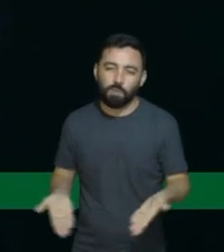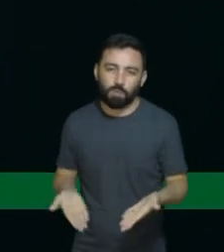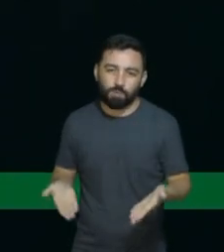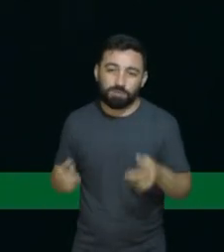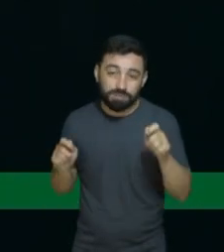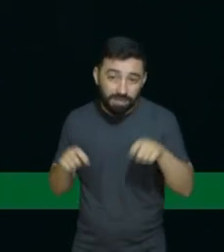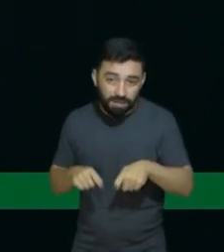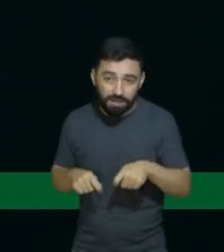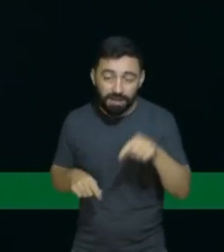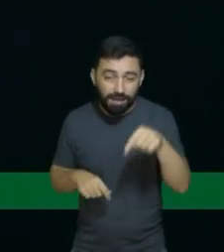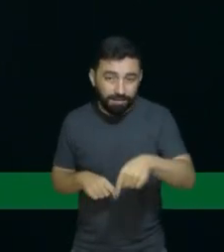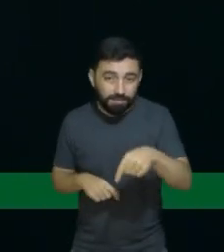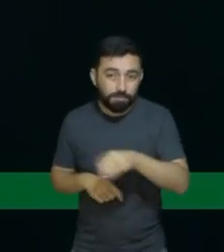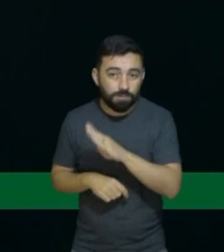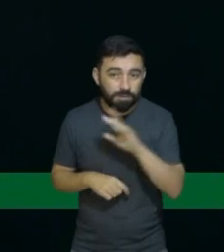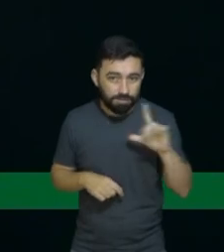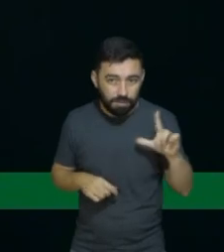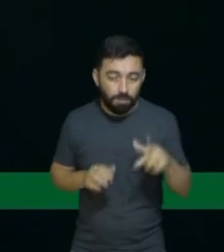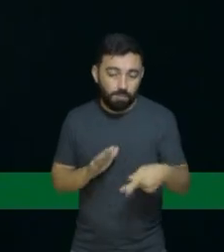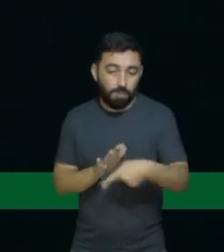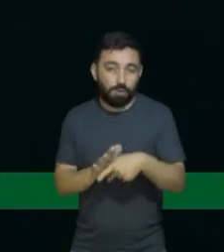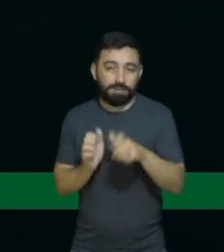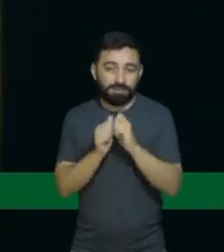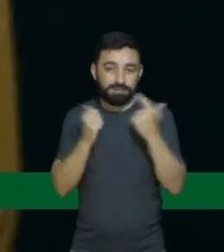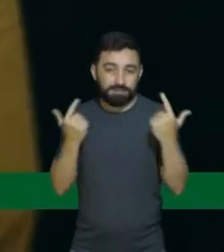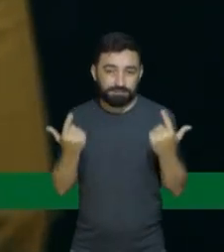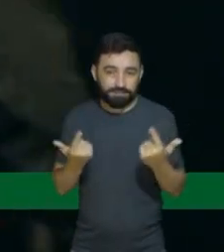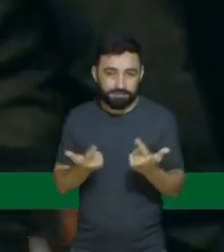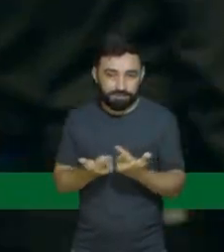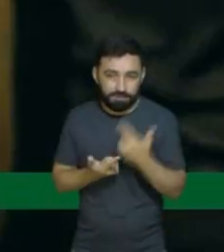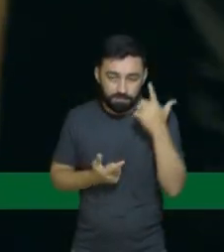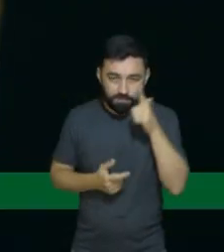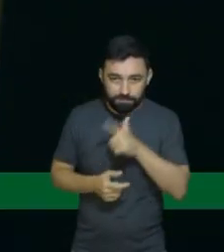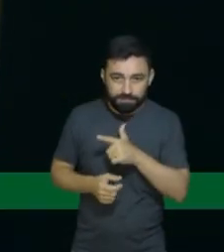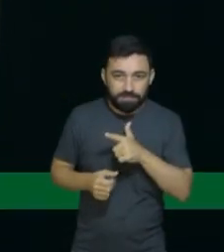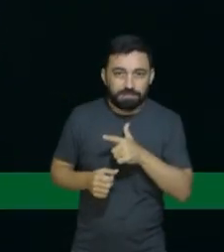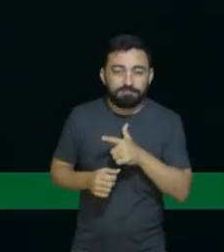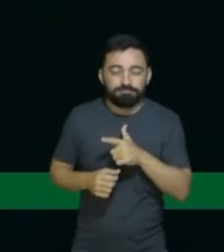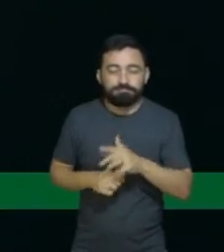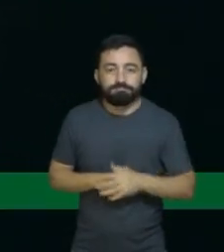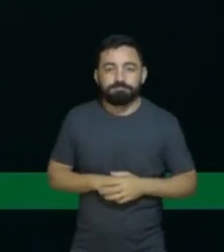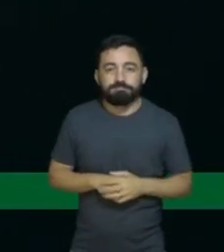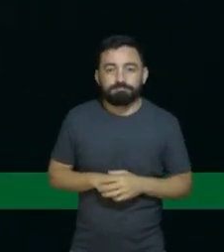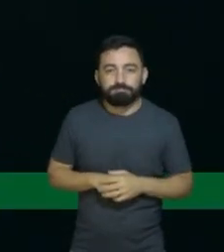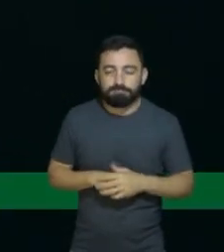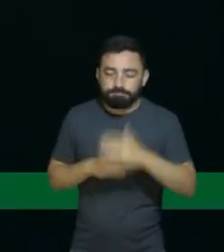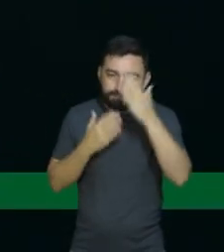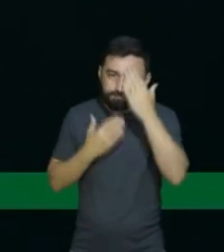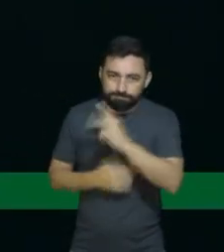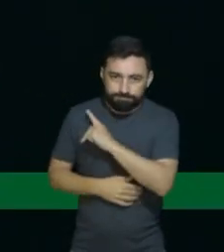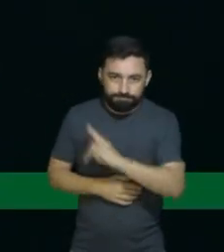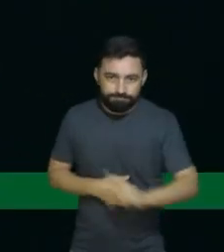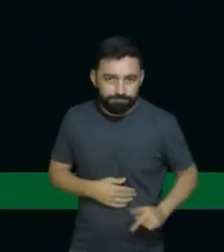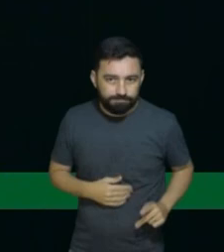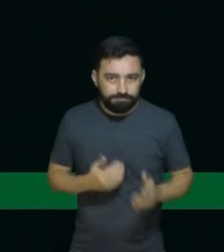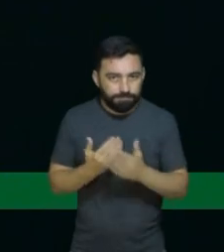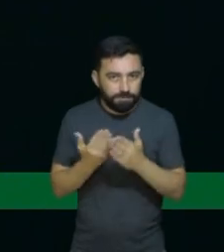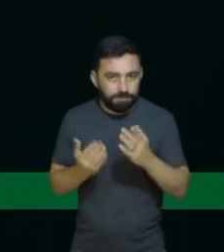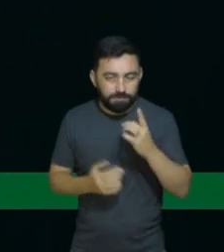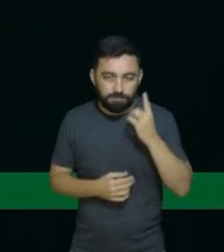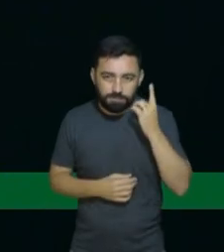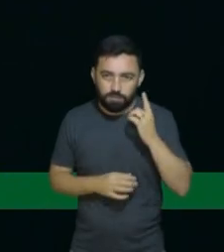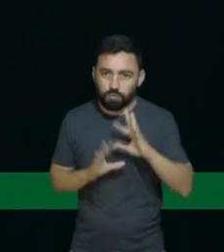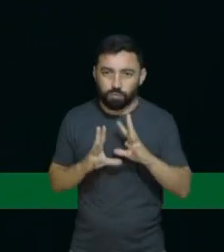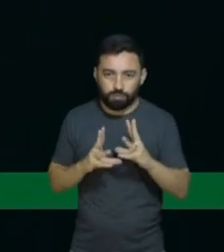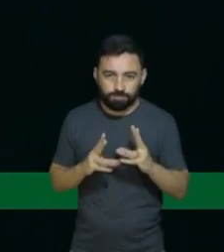em Blumenau através da nossa Assembleia Legislativa fazer essa declaração de utilidade pública Obrigado Presidente Obrigado senhores parlamentares peço